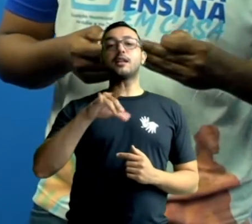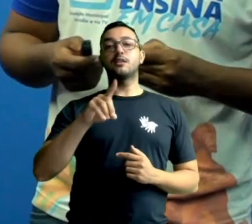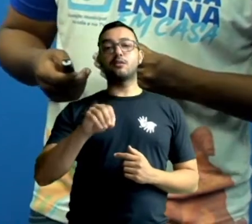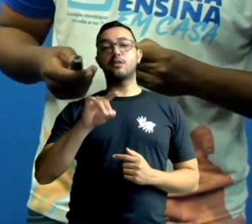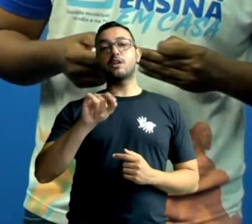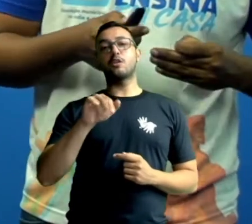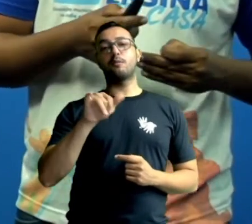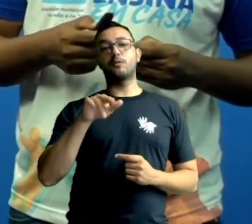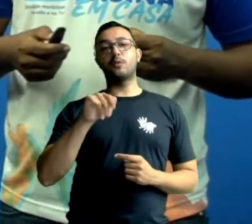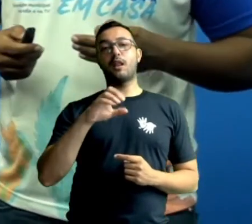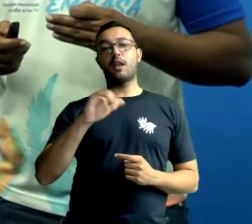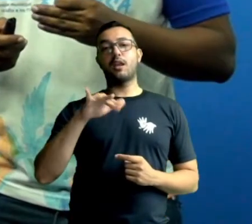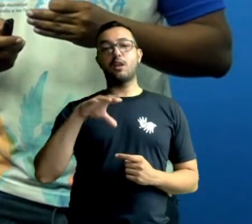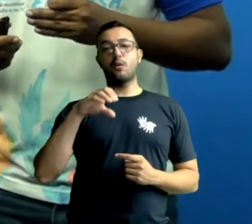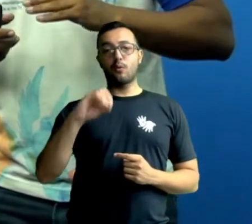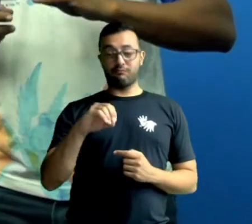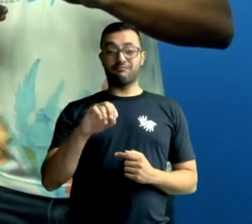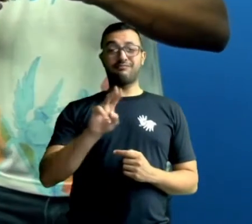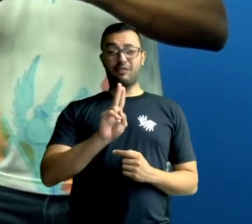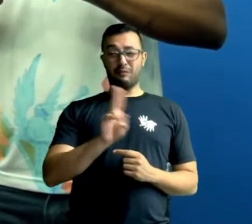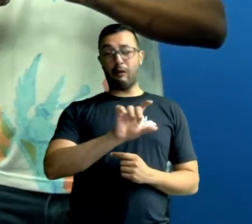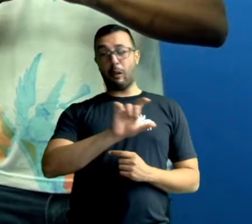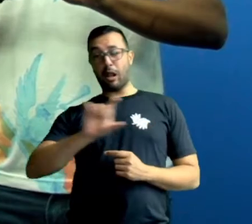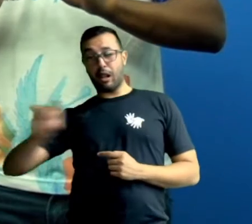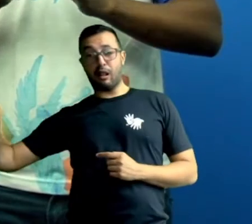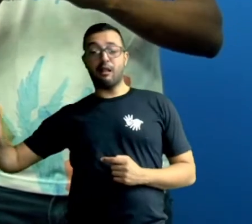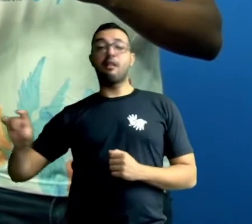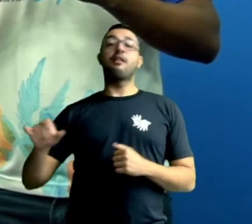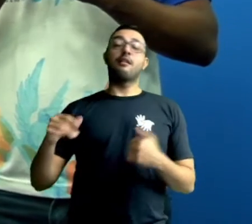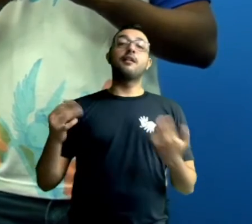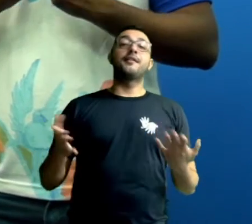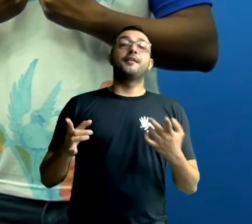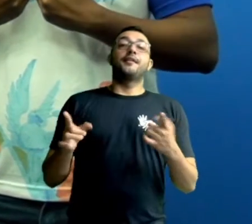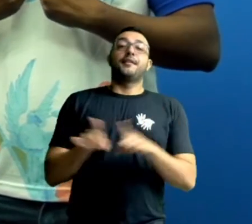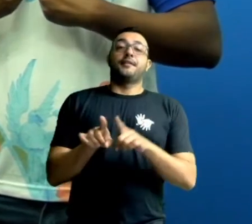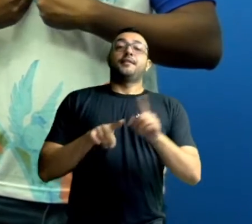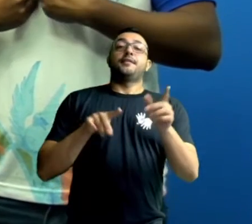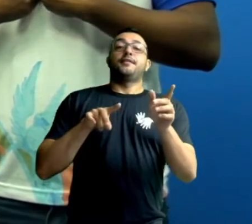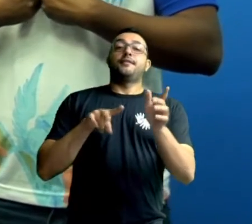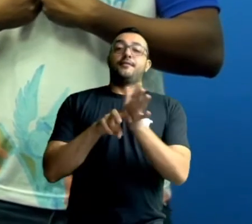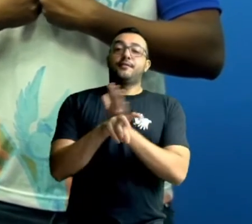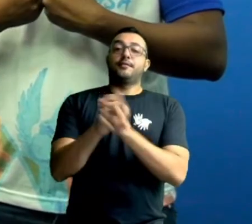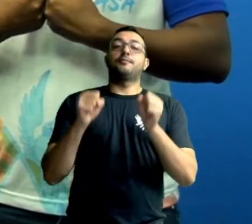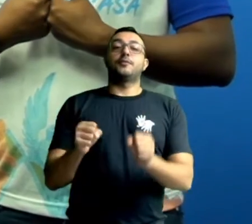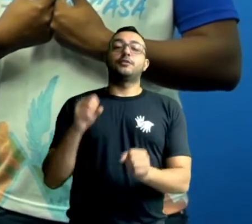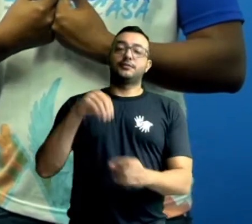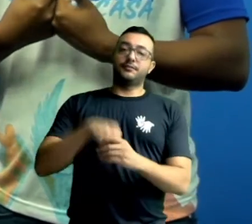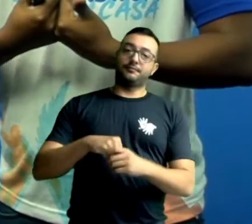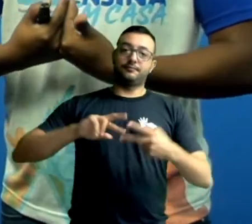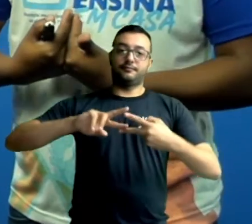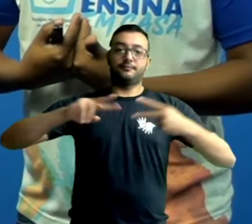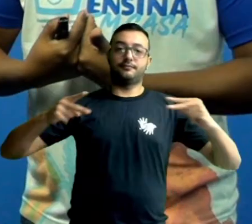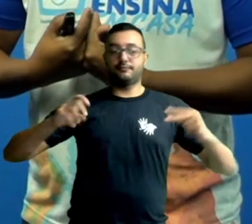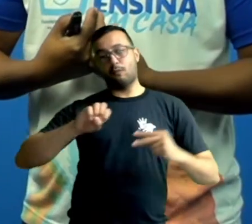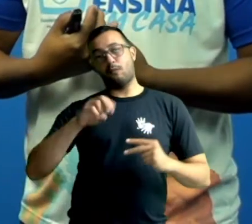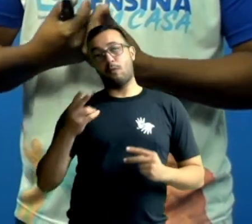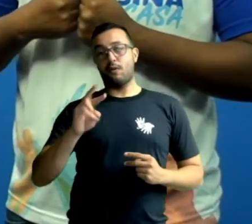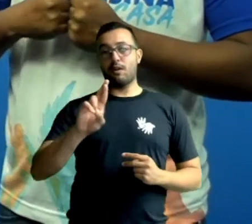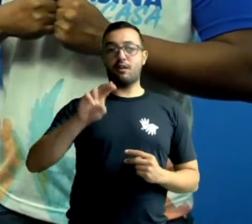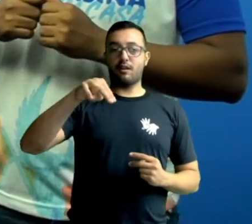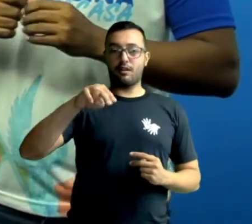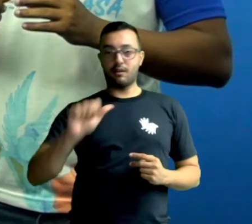desoxirribonucleico, que no palavrão, não é? Pois é, pode ser, um vírus pode ter dentro dele o DNA ou também o